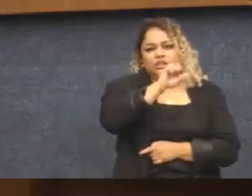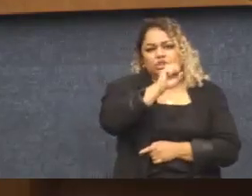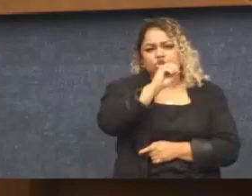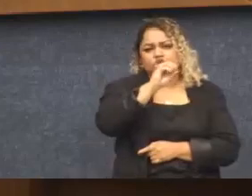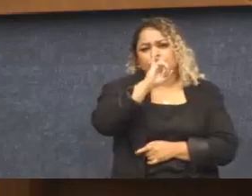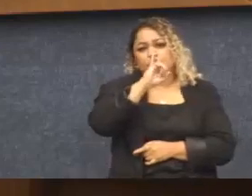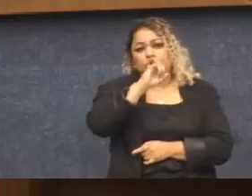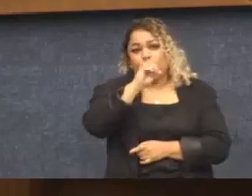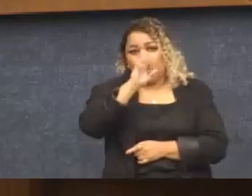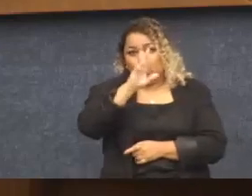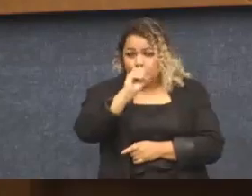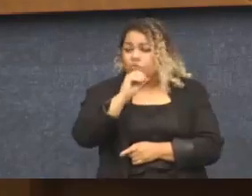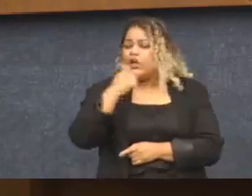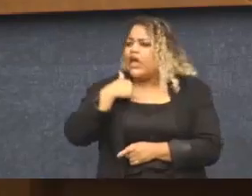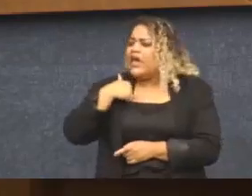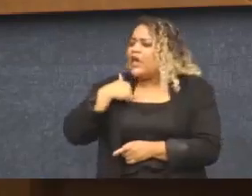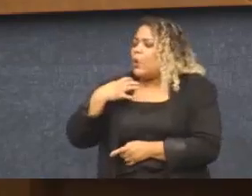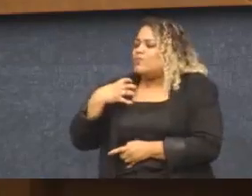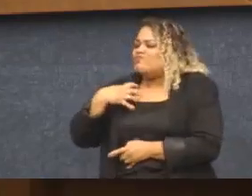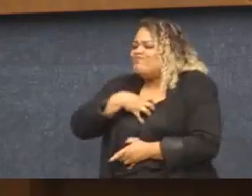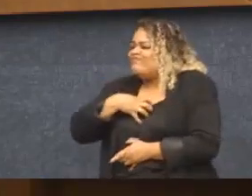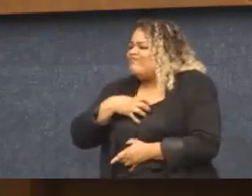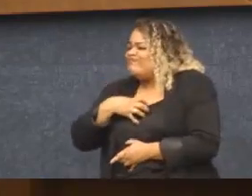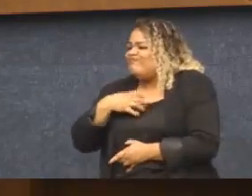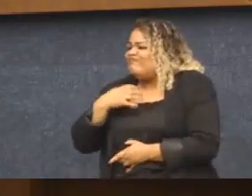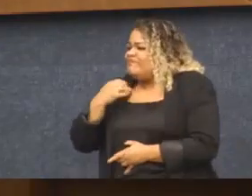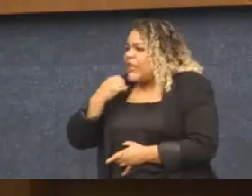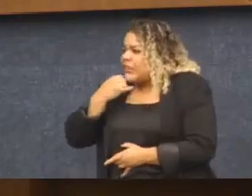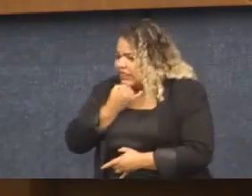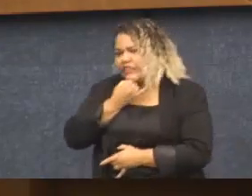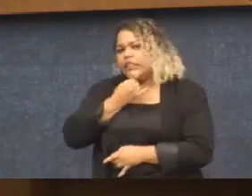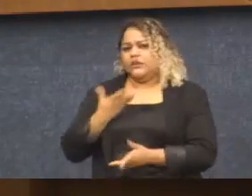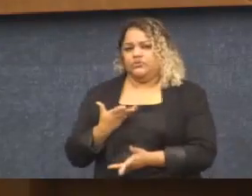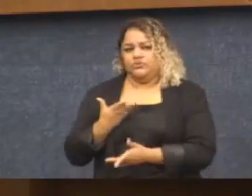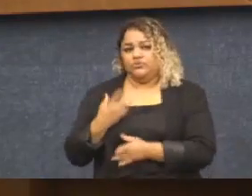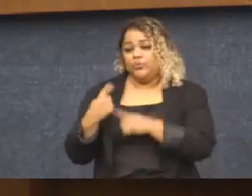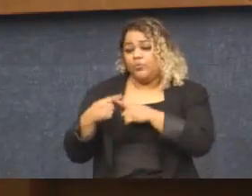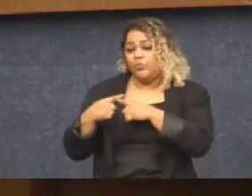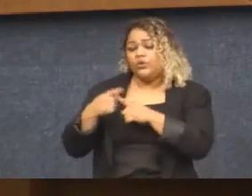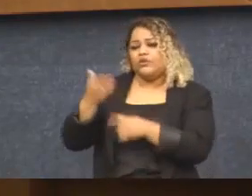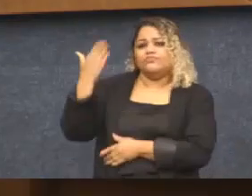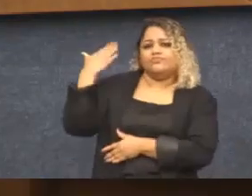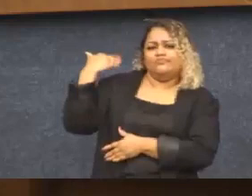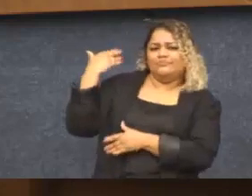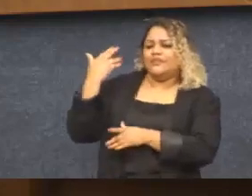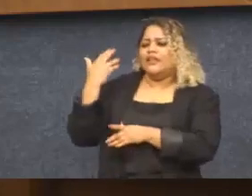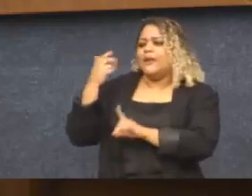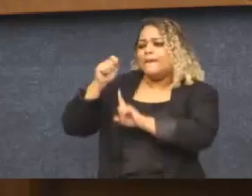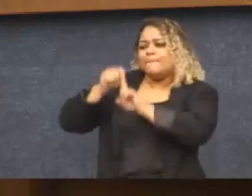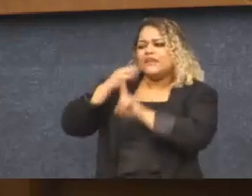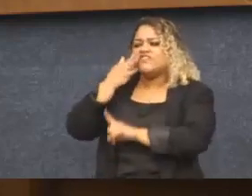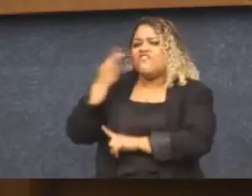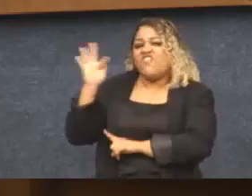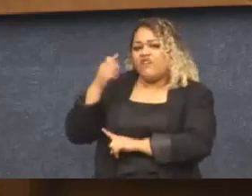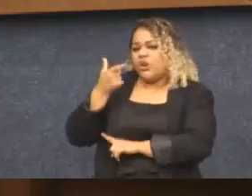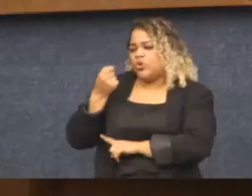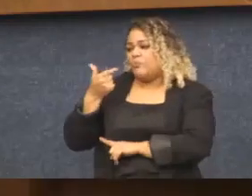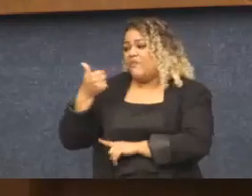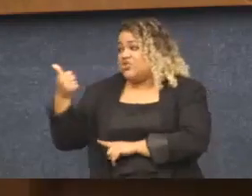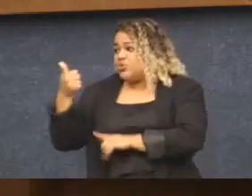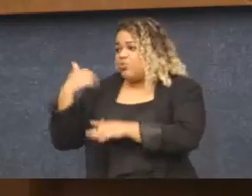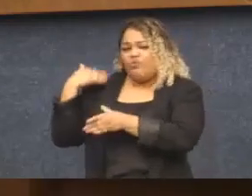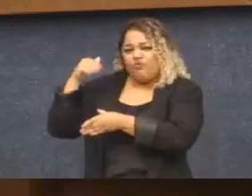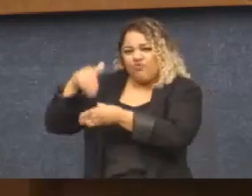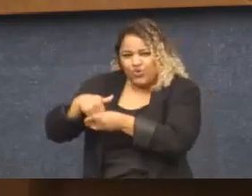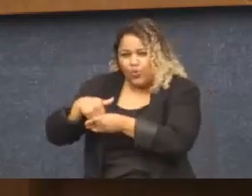muito frustrada, sabe, presidente? Porque quando a gente votou lá atrás, em fevereiro de 2021, esse projeto,